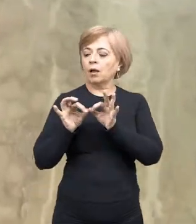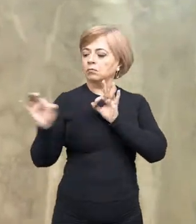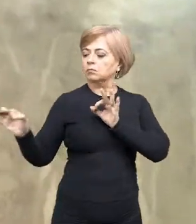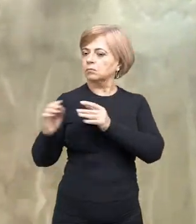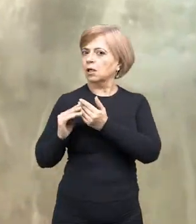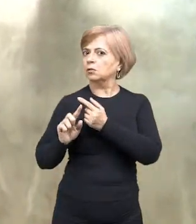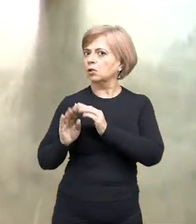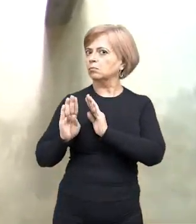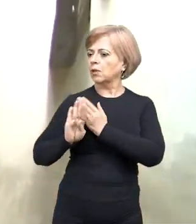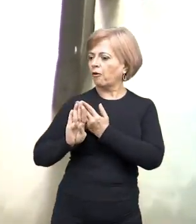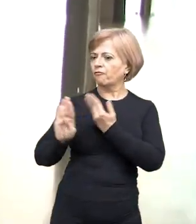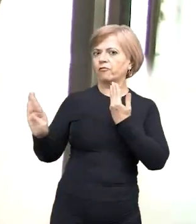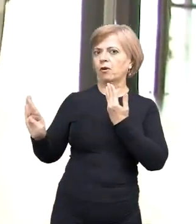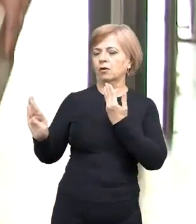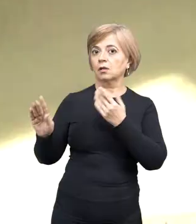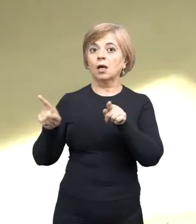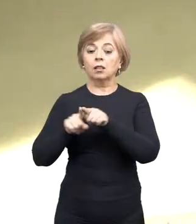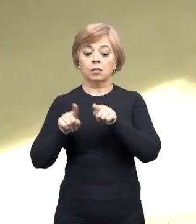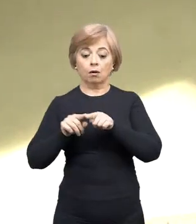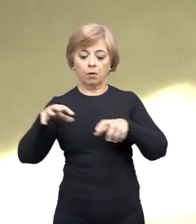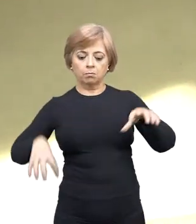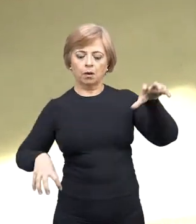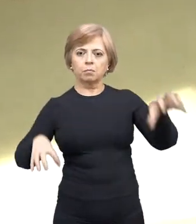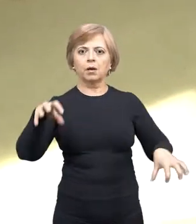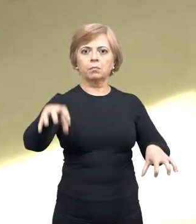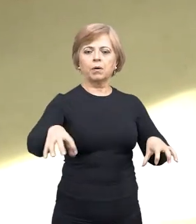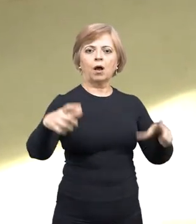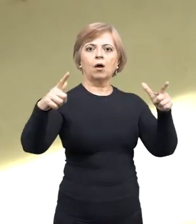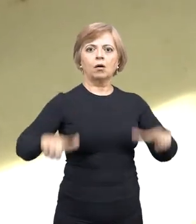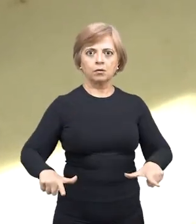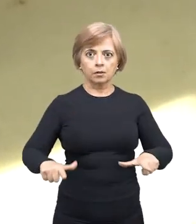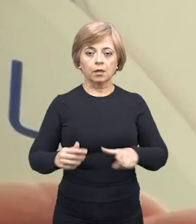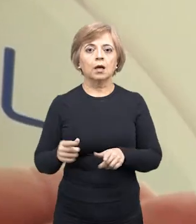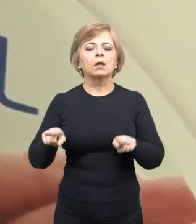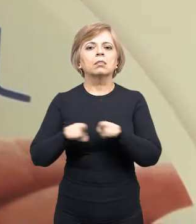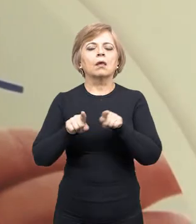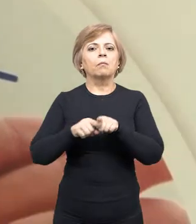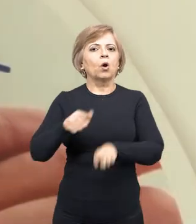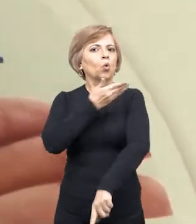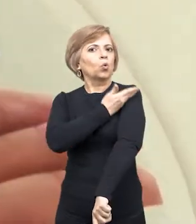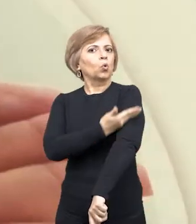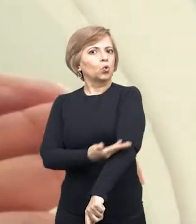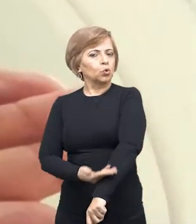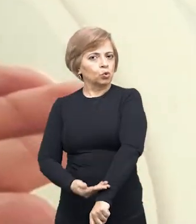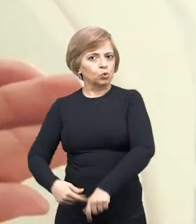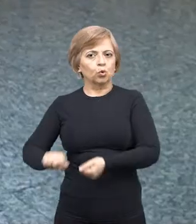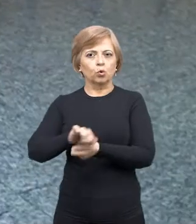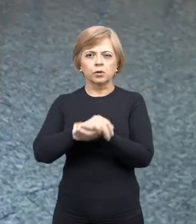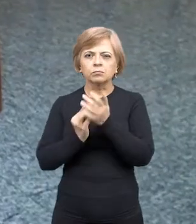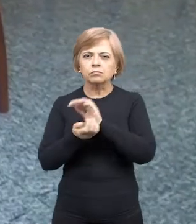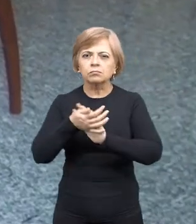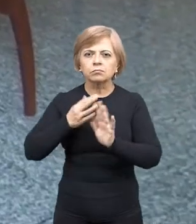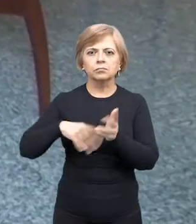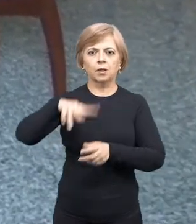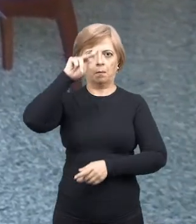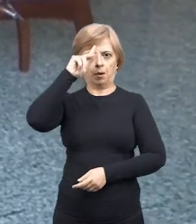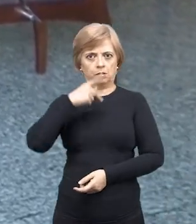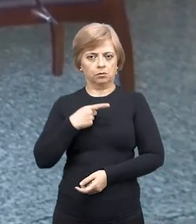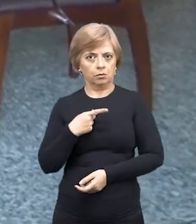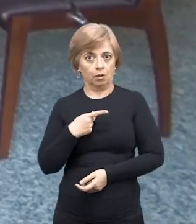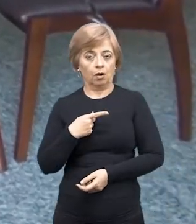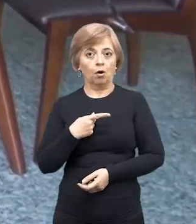a ocupação de espaços, hábitos comportamentais e de higiene pessoal, padrões de